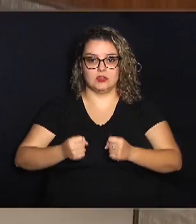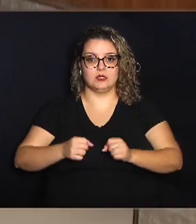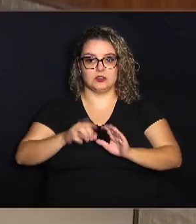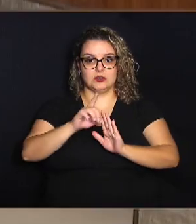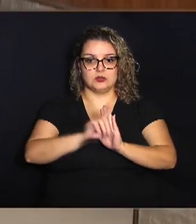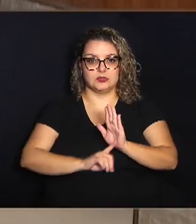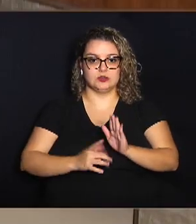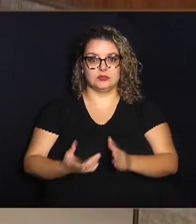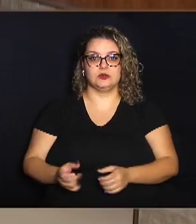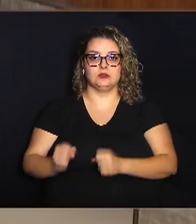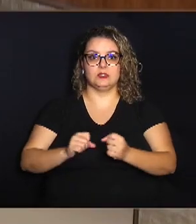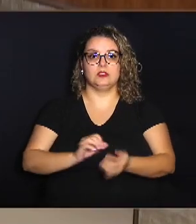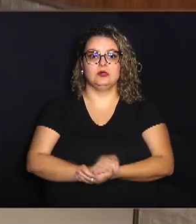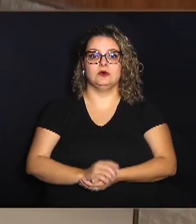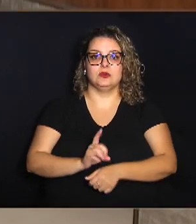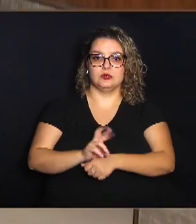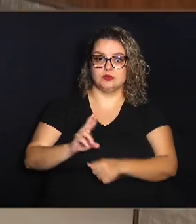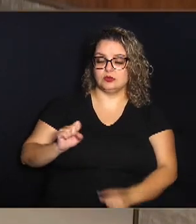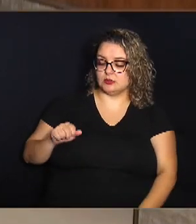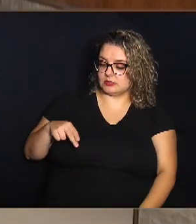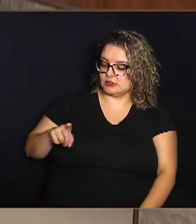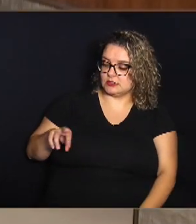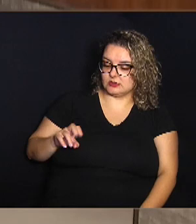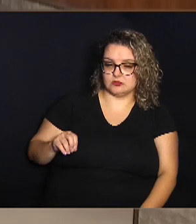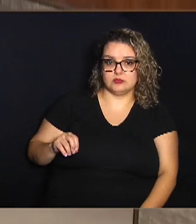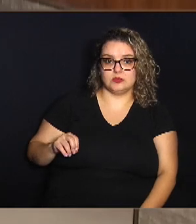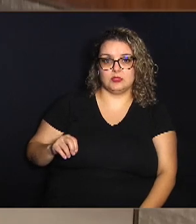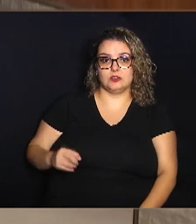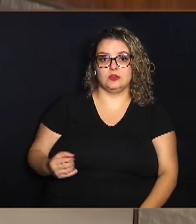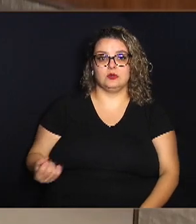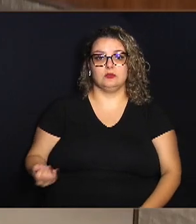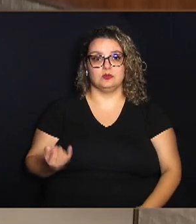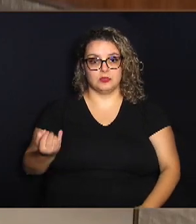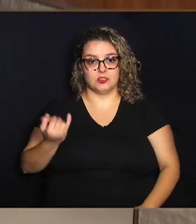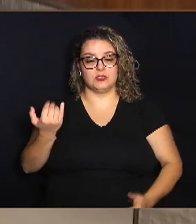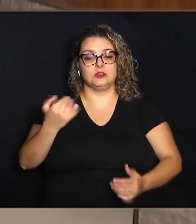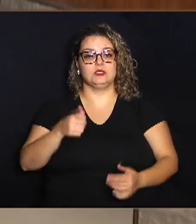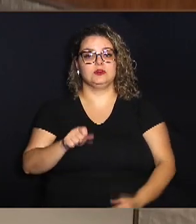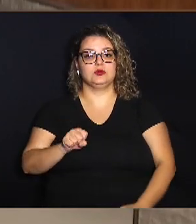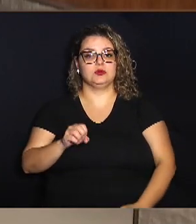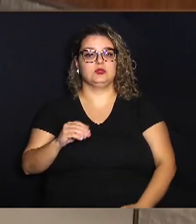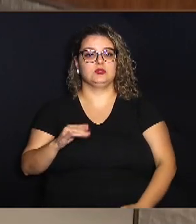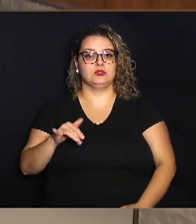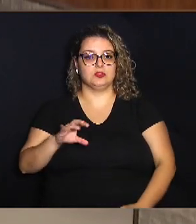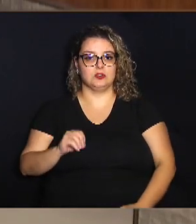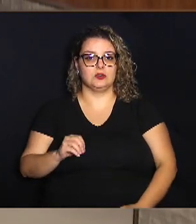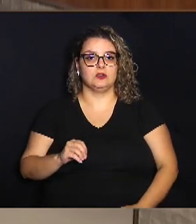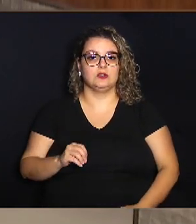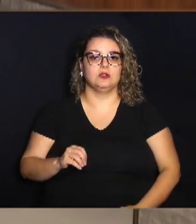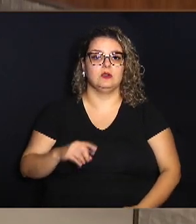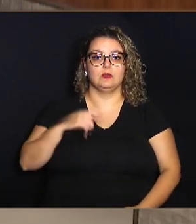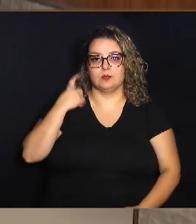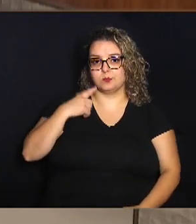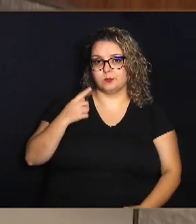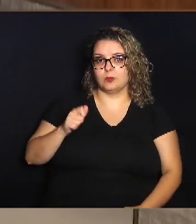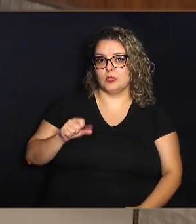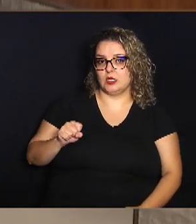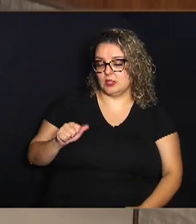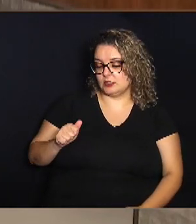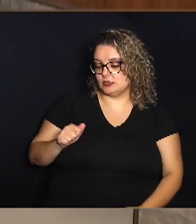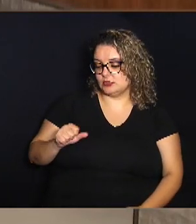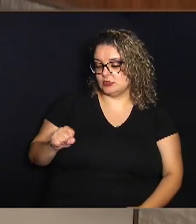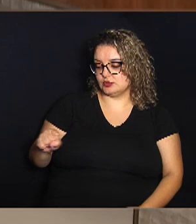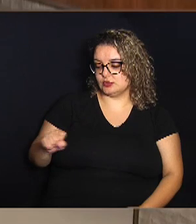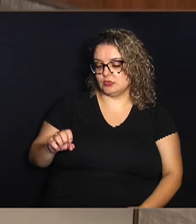clientes. Dr. Sandro, eminente sócio do escritório Oliveira, Carvalho e Costa Advogados Associados. É um jurista